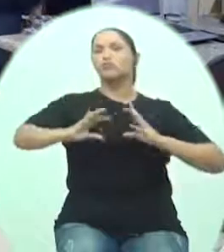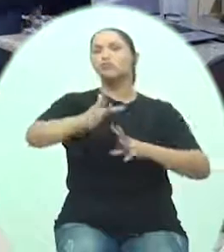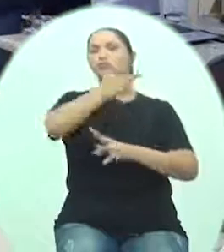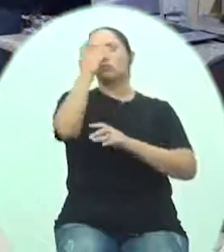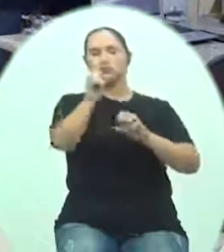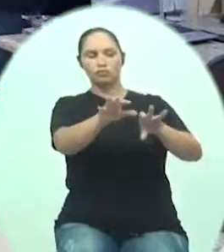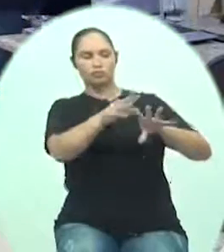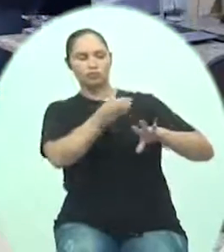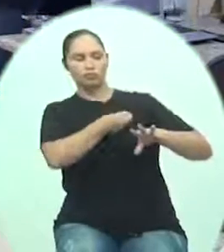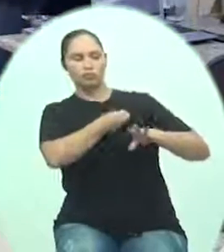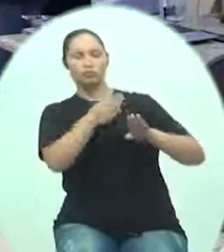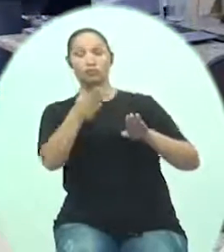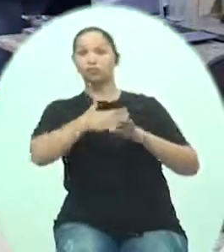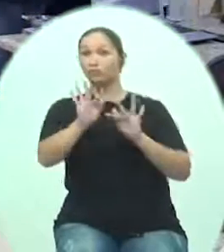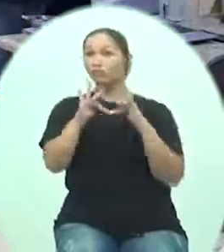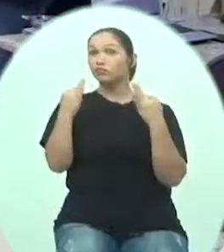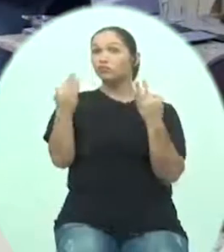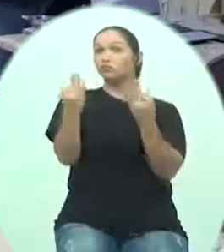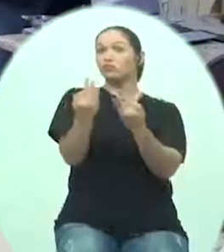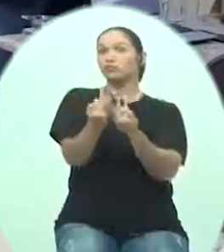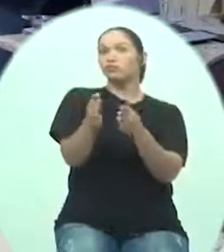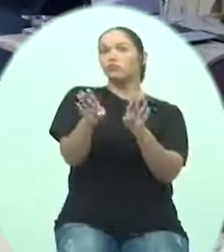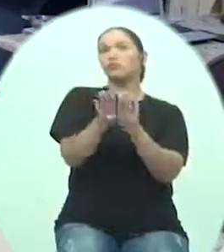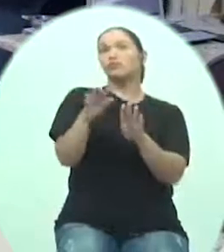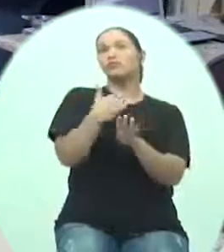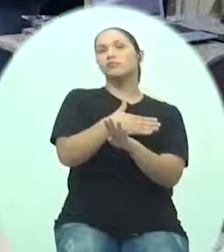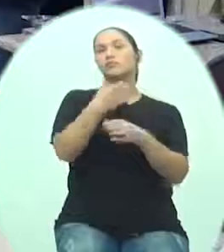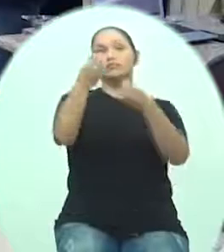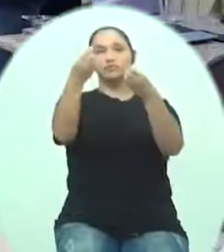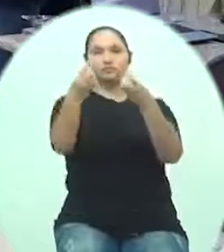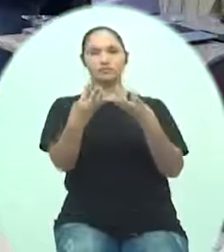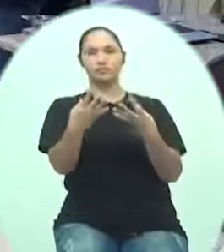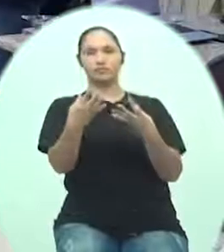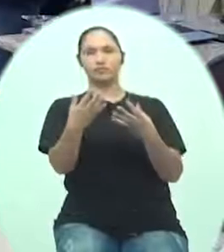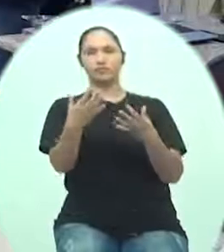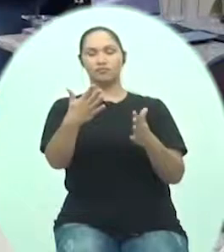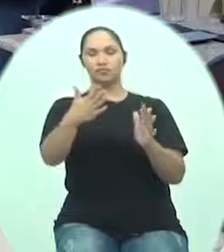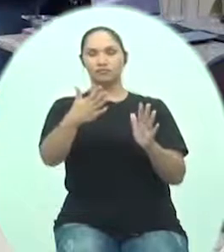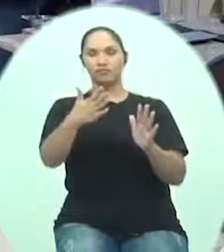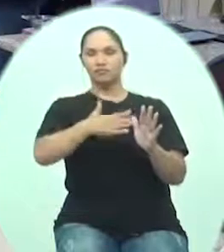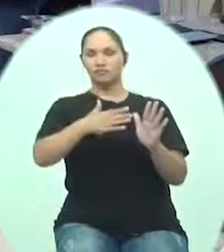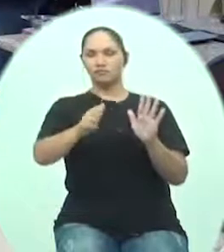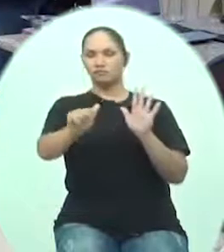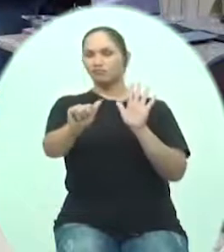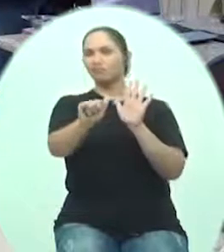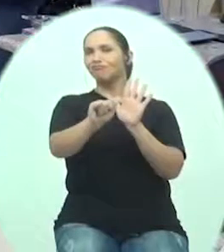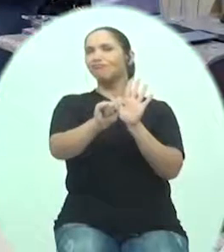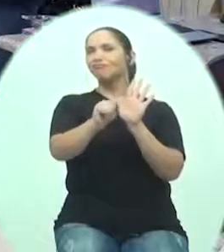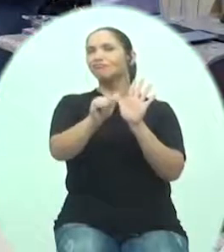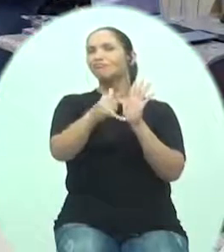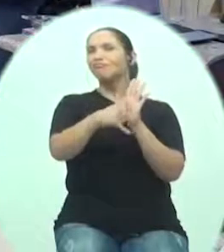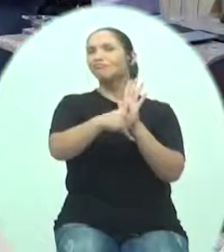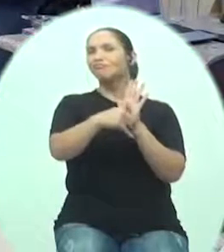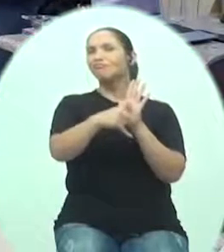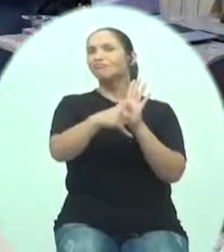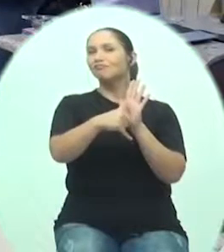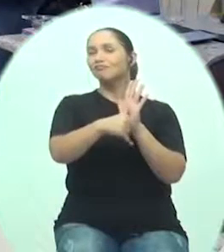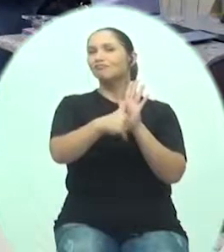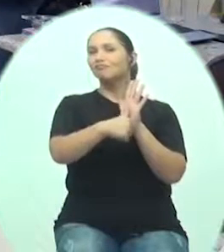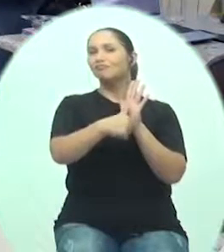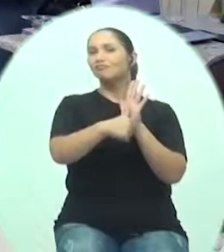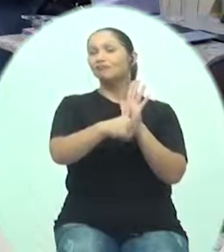familiares e dizer de que a ade realmente Cris sou filho